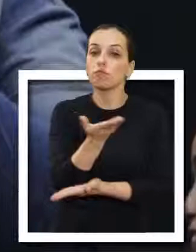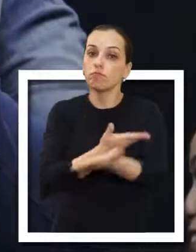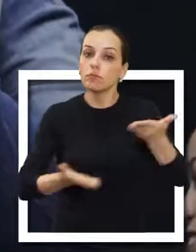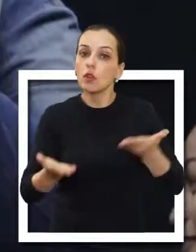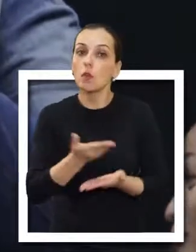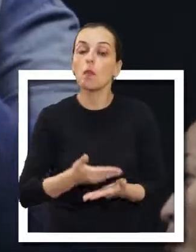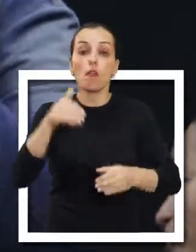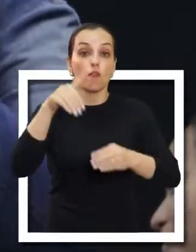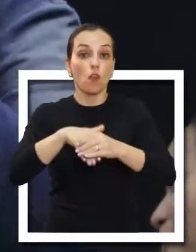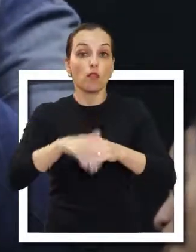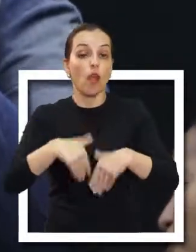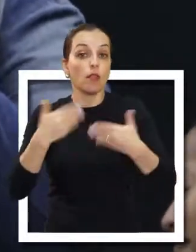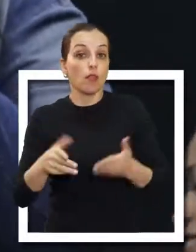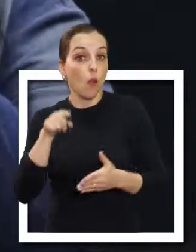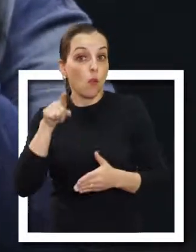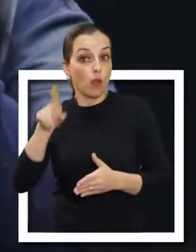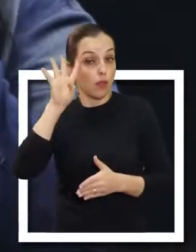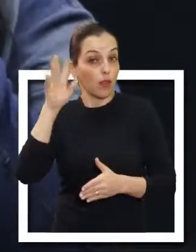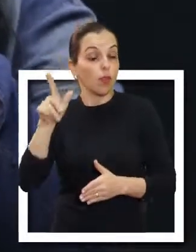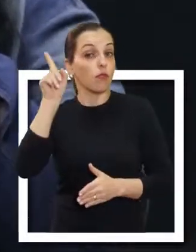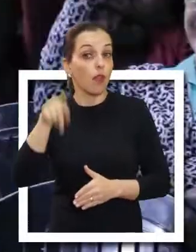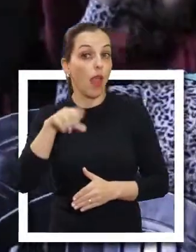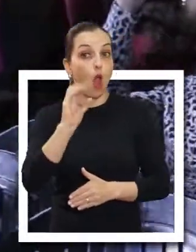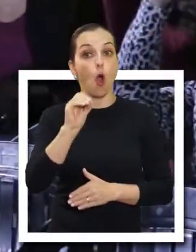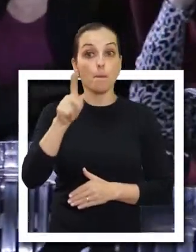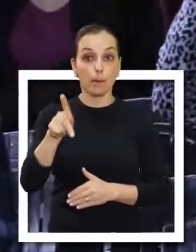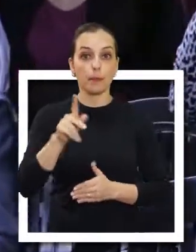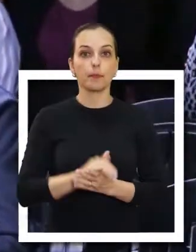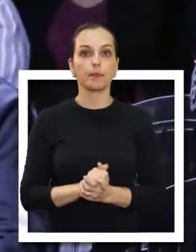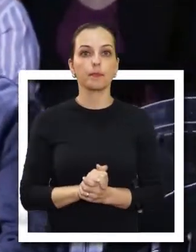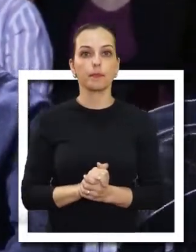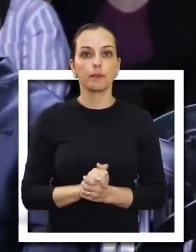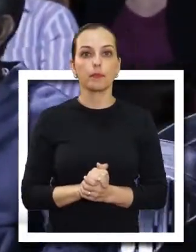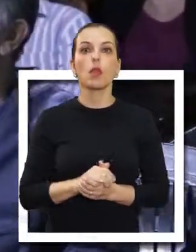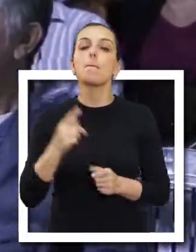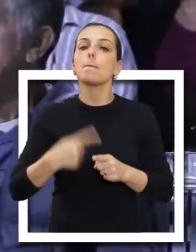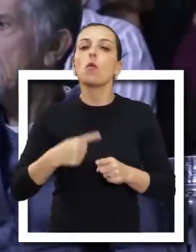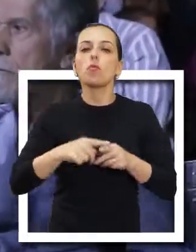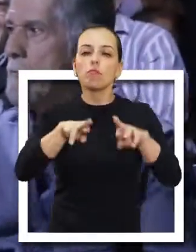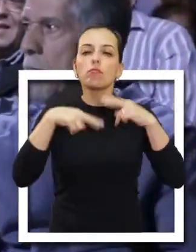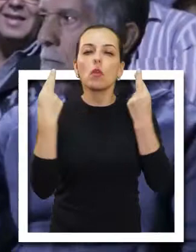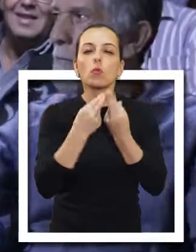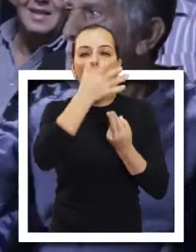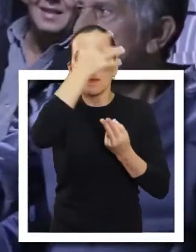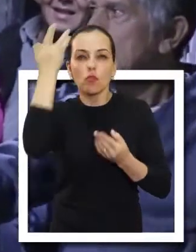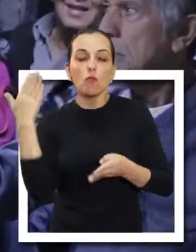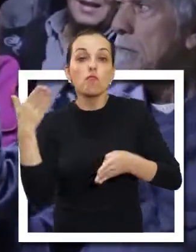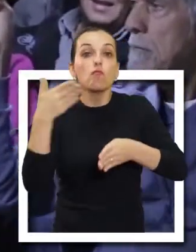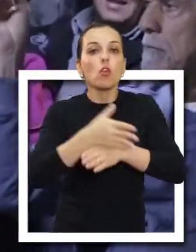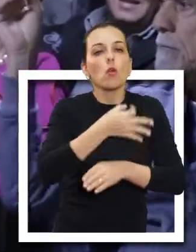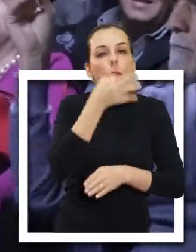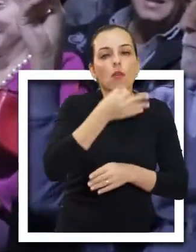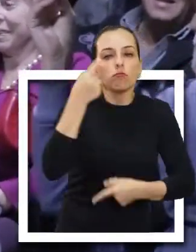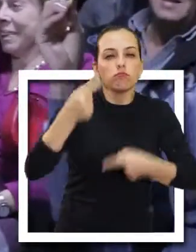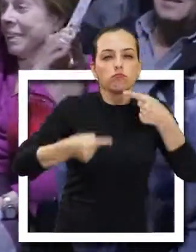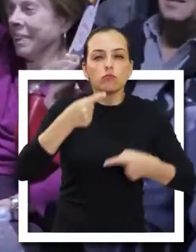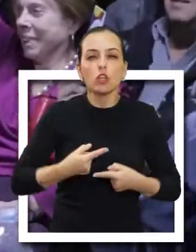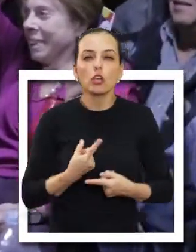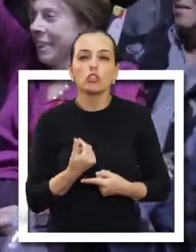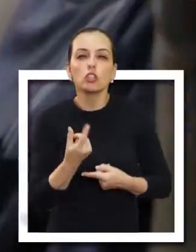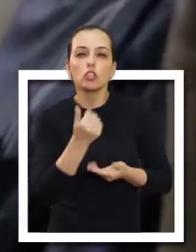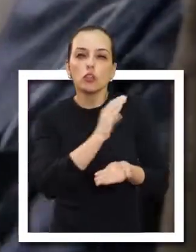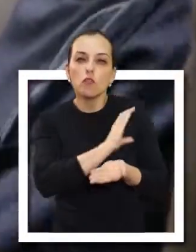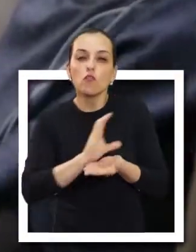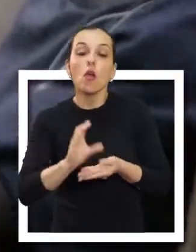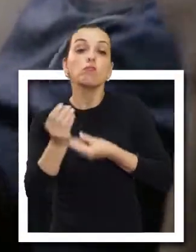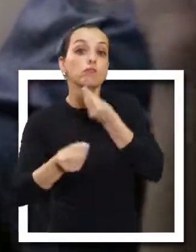decide. Assim é no Orçamento Participativo, programa que permite à população a escolha dos investimentos a serem realizados